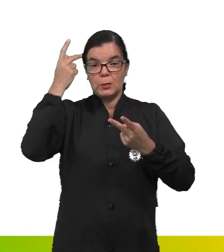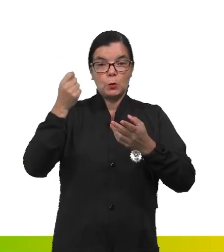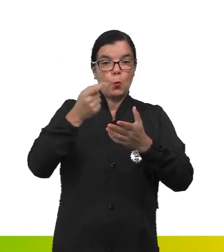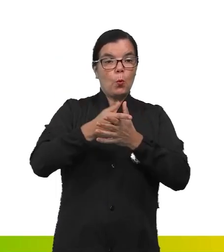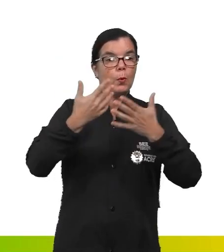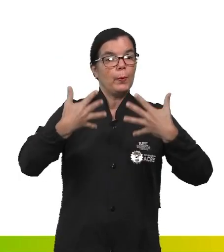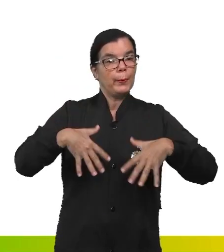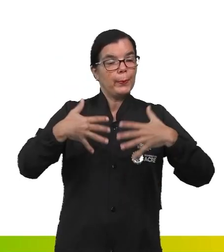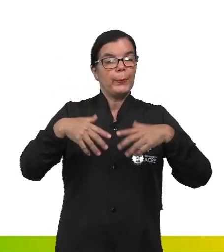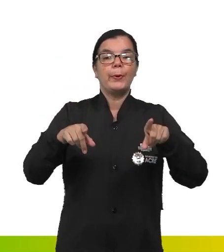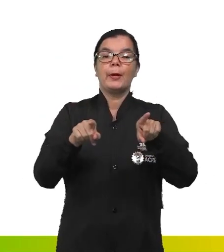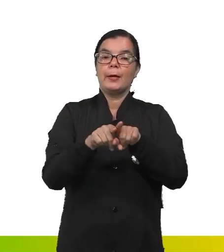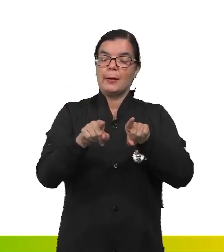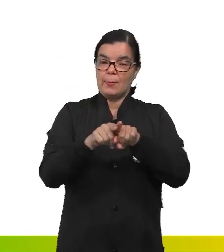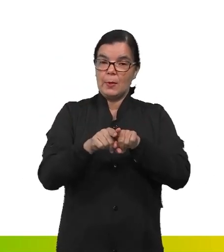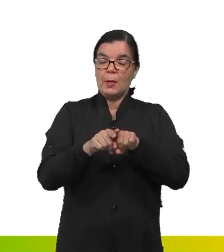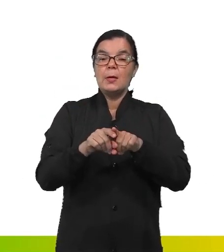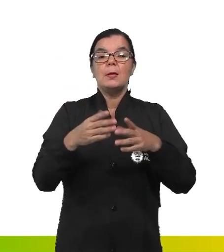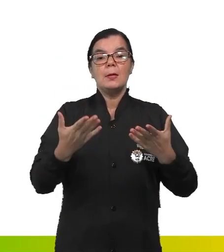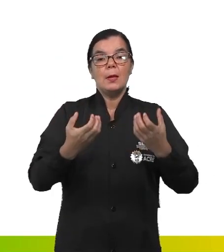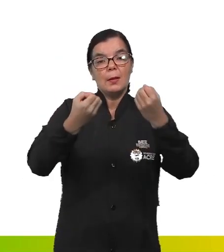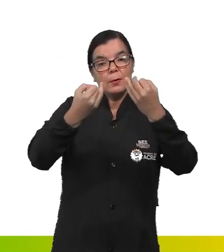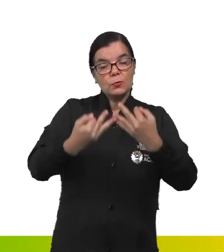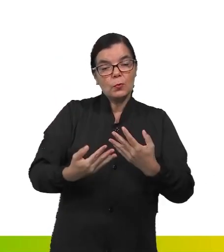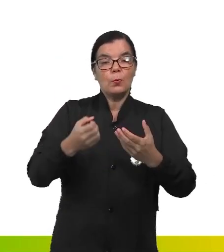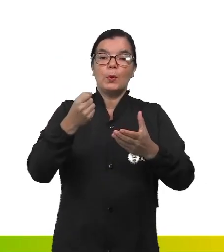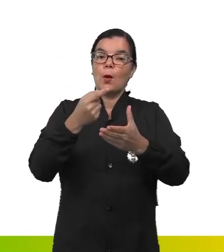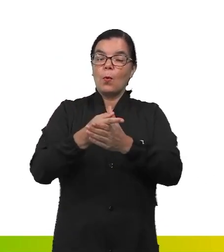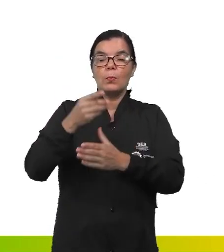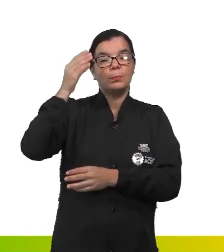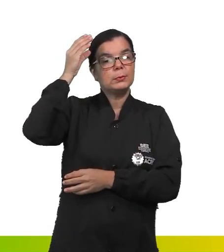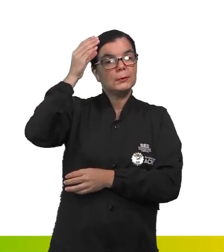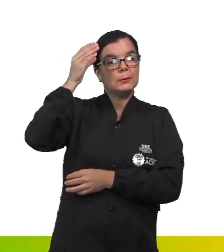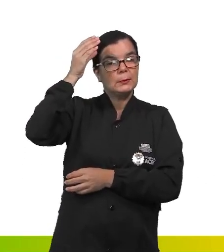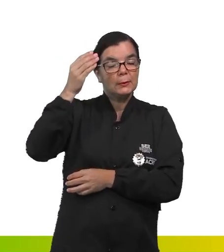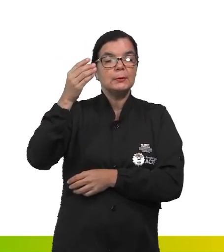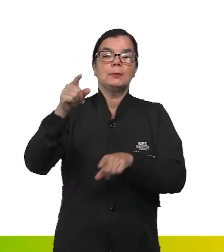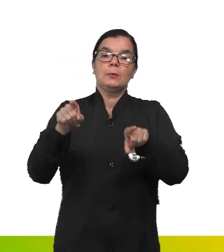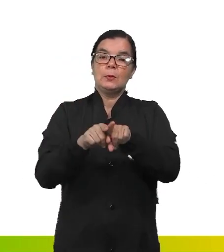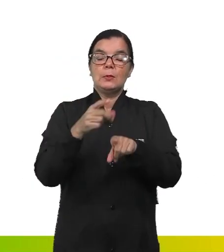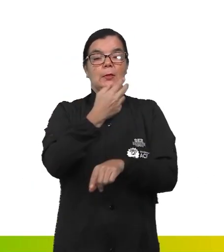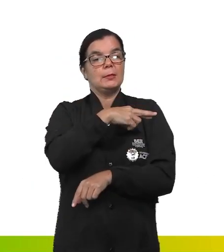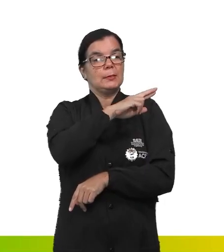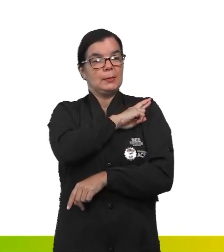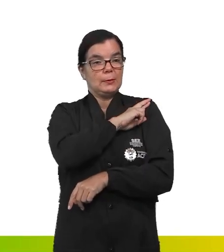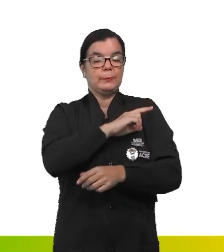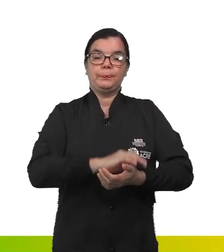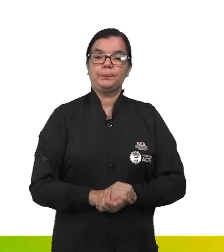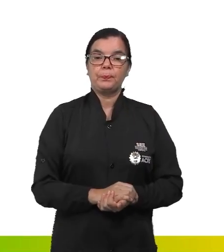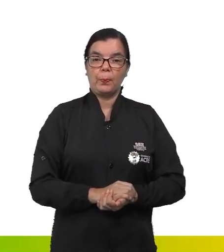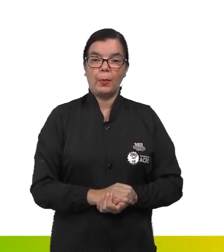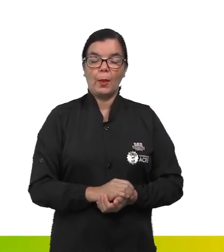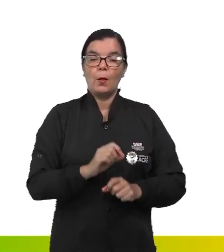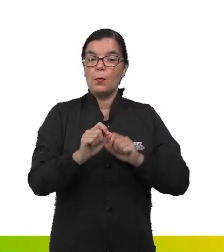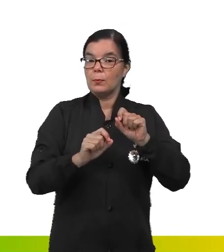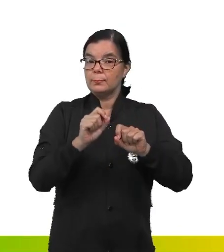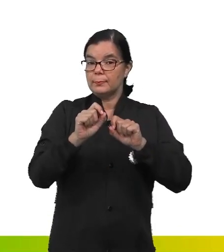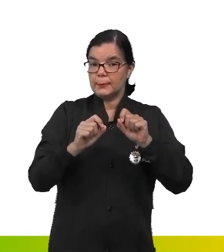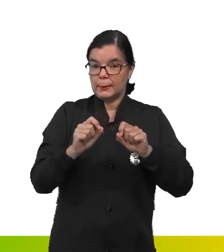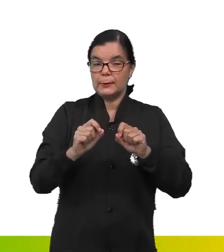gente também falou do consumo responsável. Então, vamos fazer um resumão aí da nossa aula? A gente aprendeu o